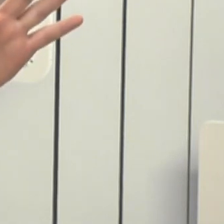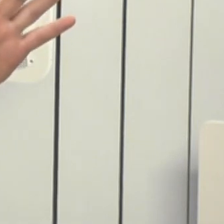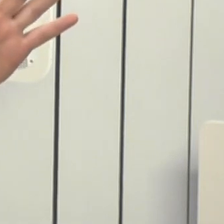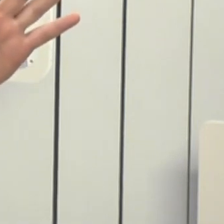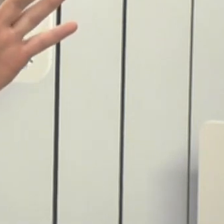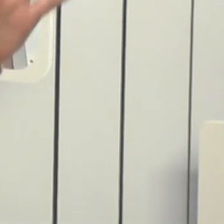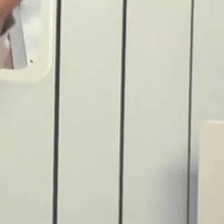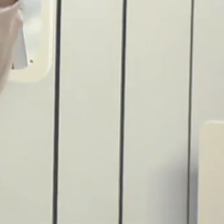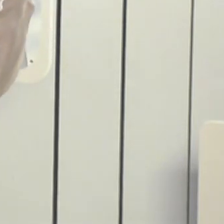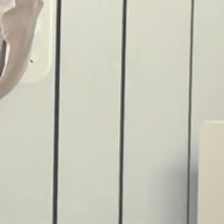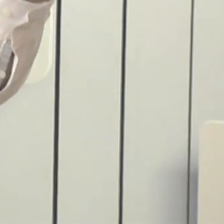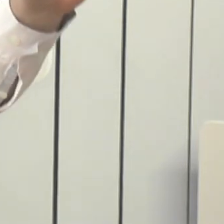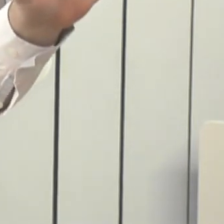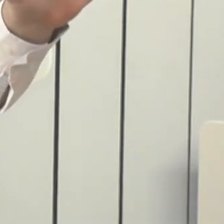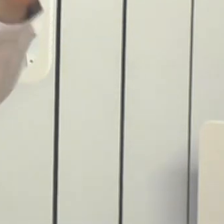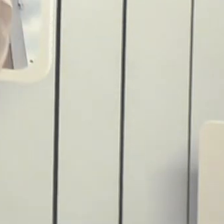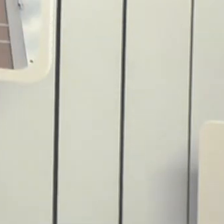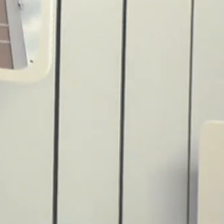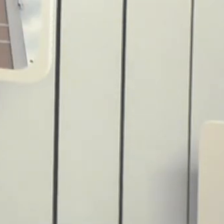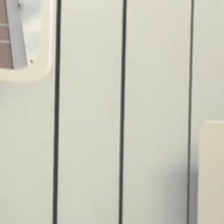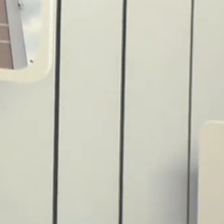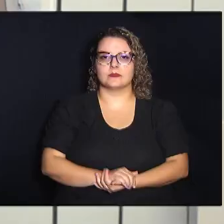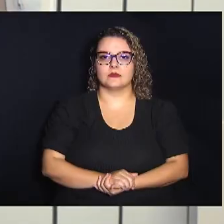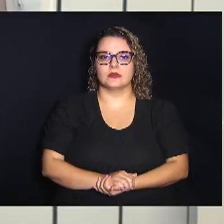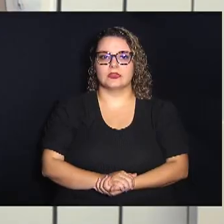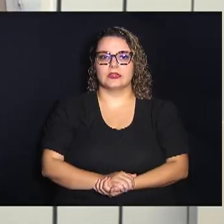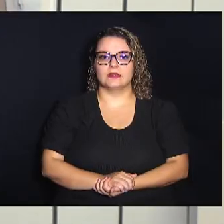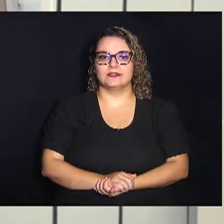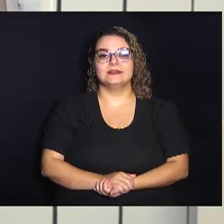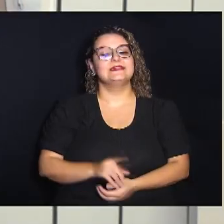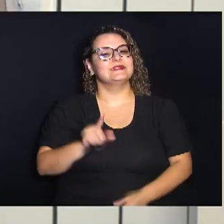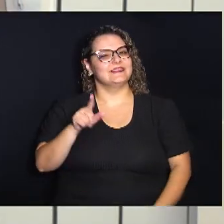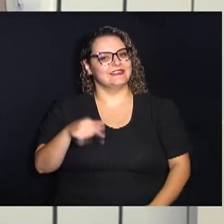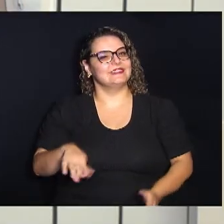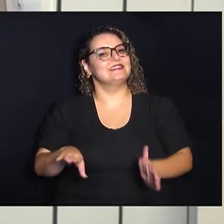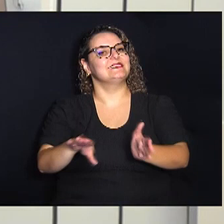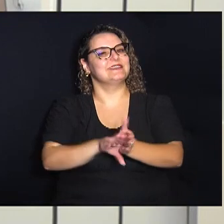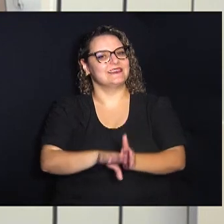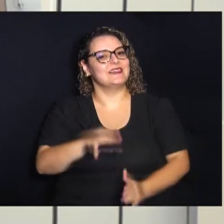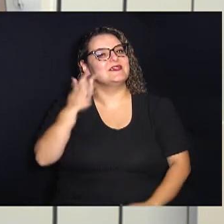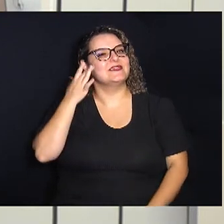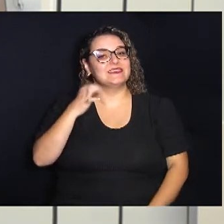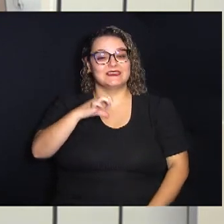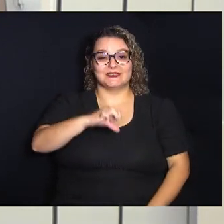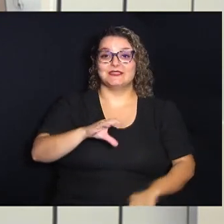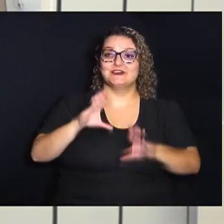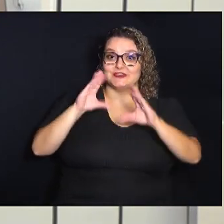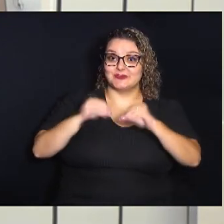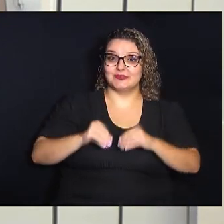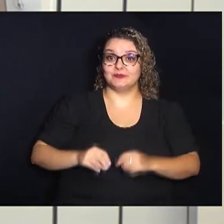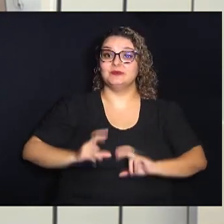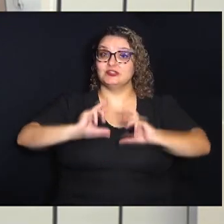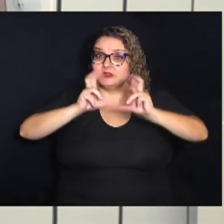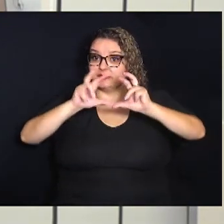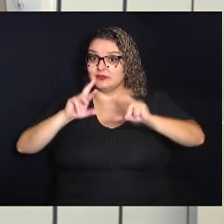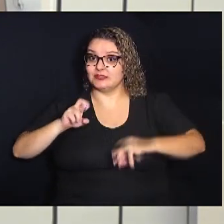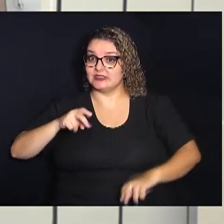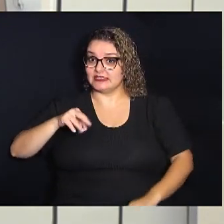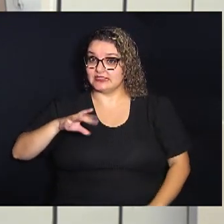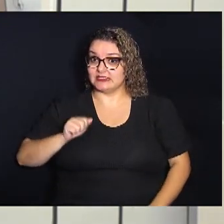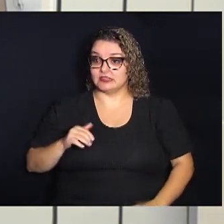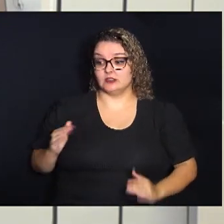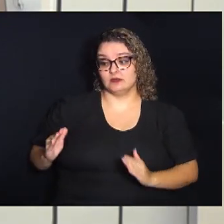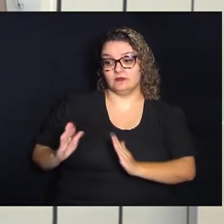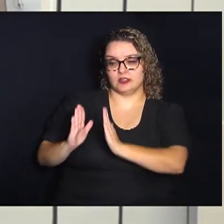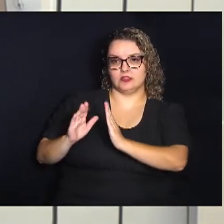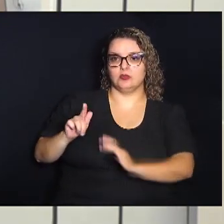Está chegando a hora, é amanhã às 9 horas da noite, o Vôlei Renata enfrenta o Guarulhos fora